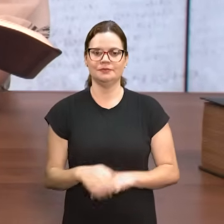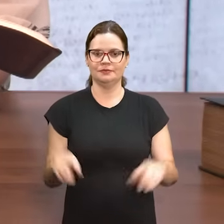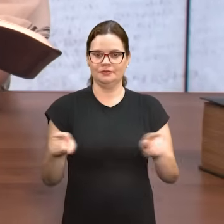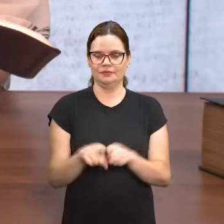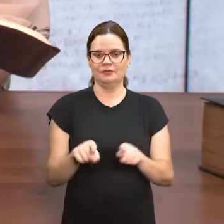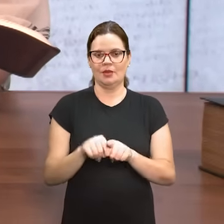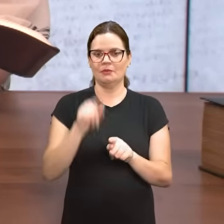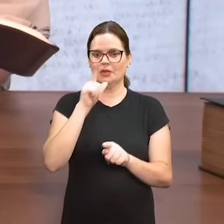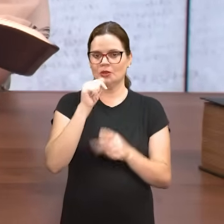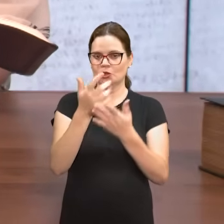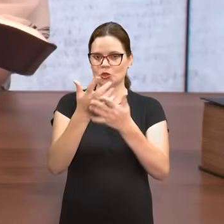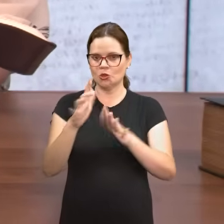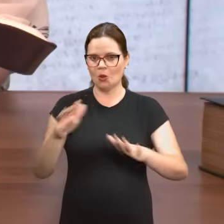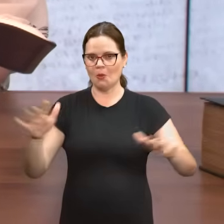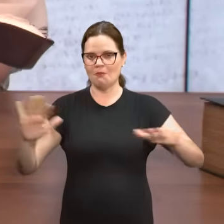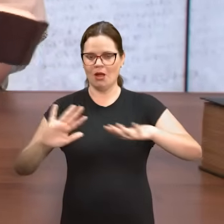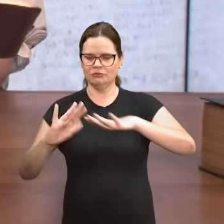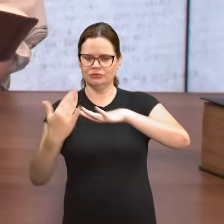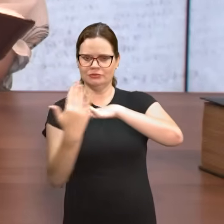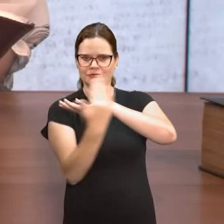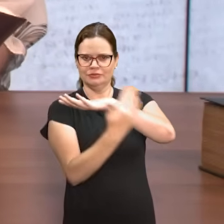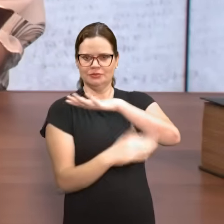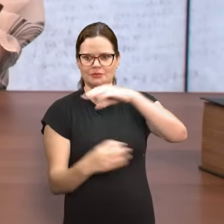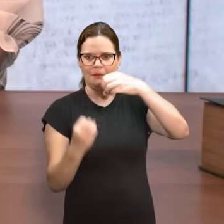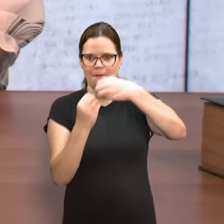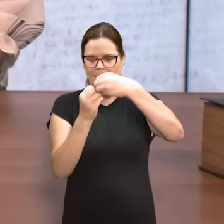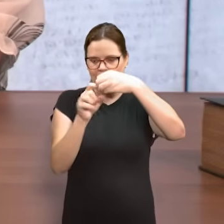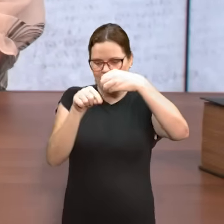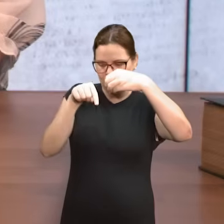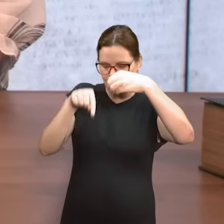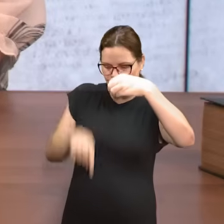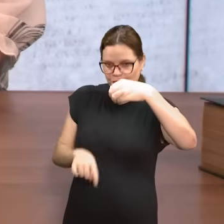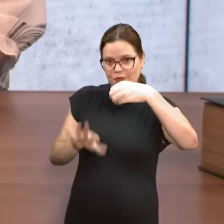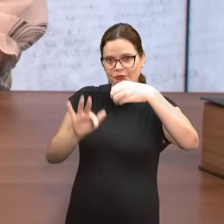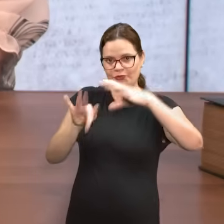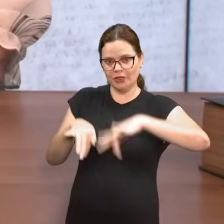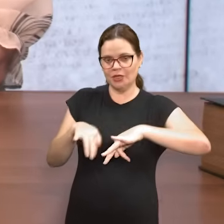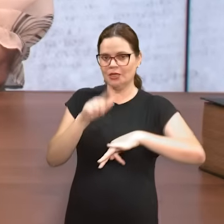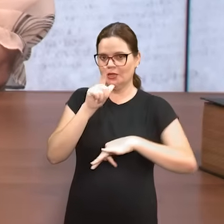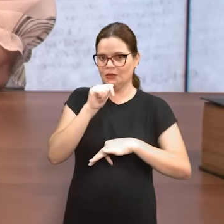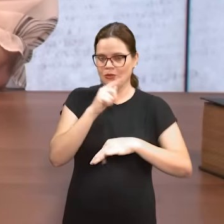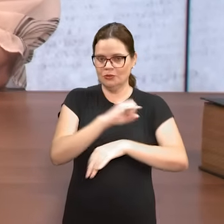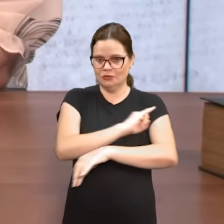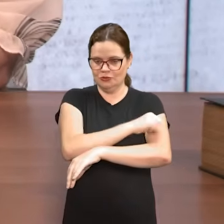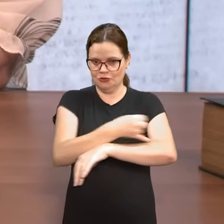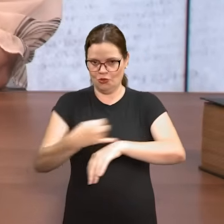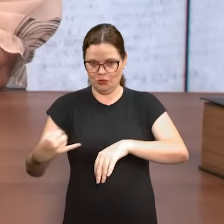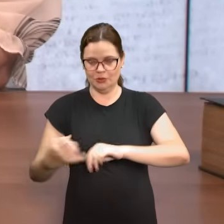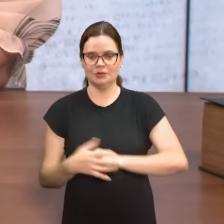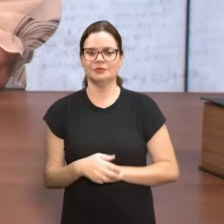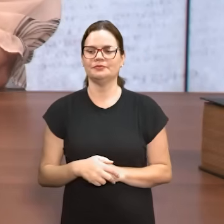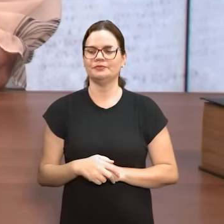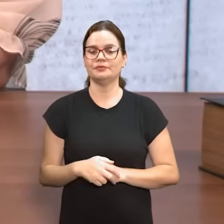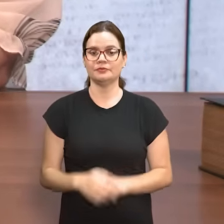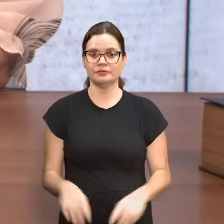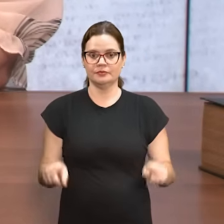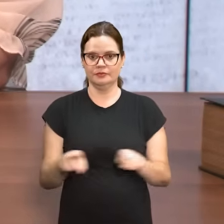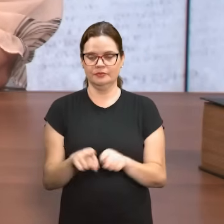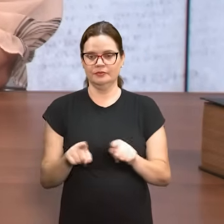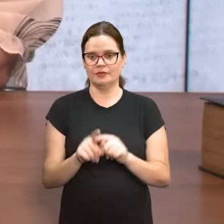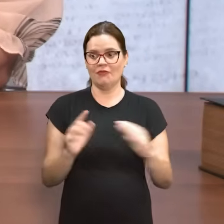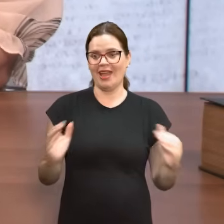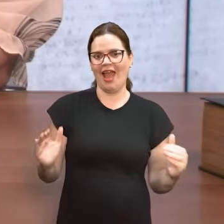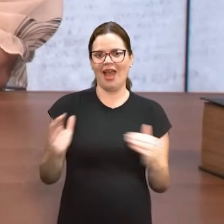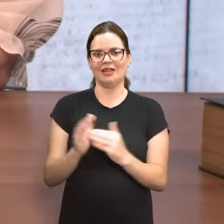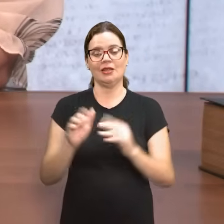do mar, desde a extremidade do Jordão. E este termo subirá até